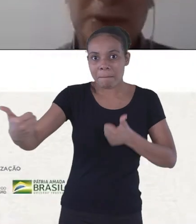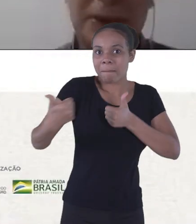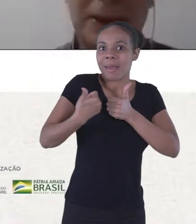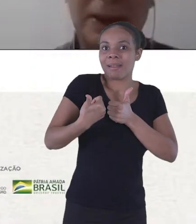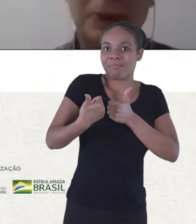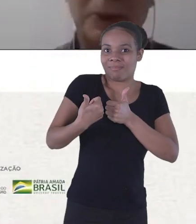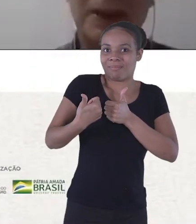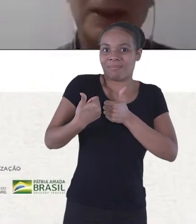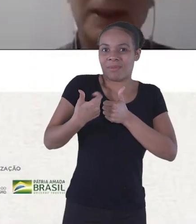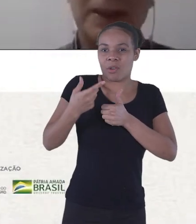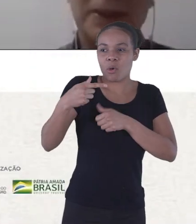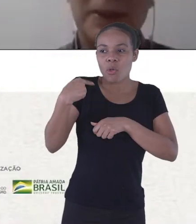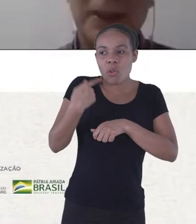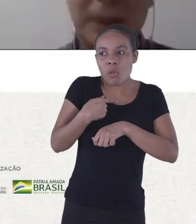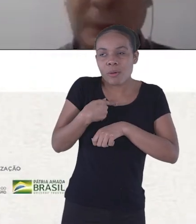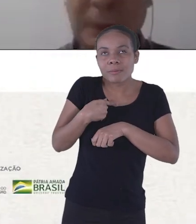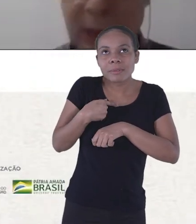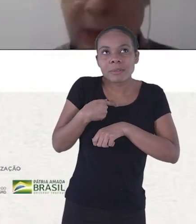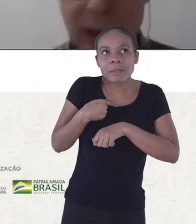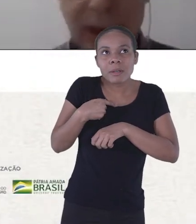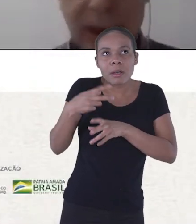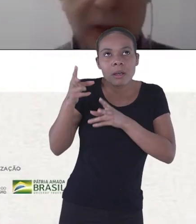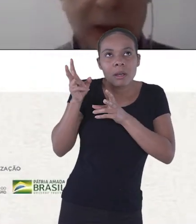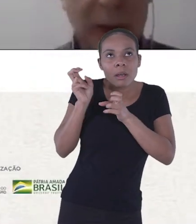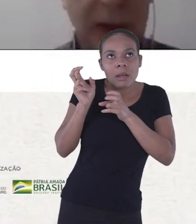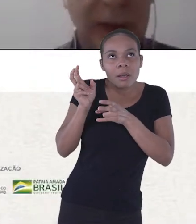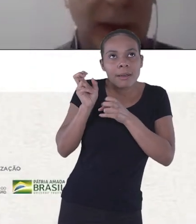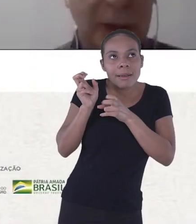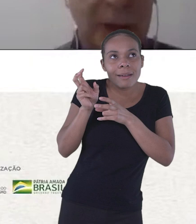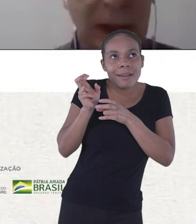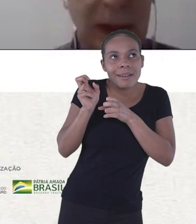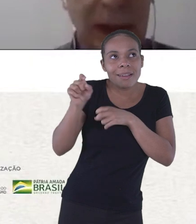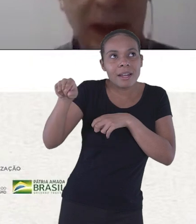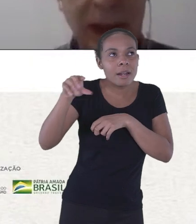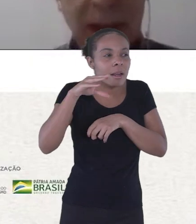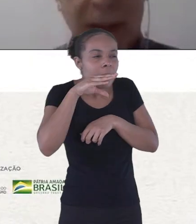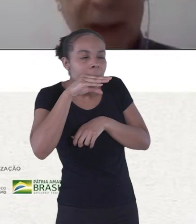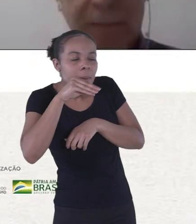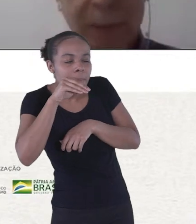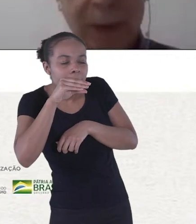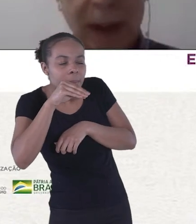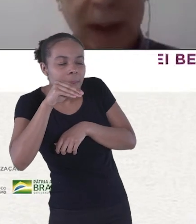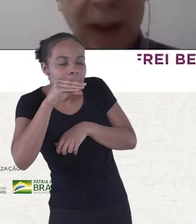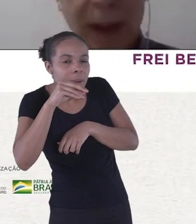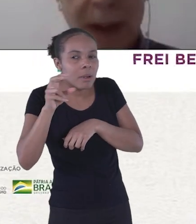escutando o que ele tem a dizer. Eu tenho a impressão que